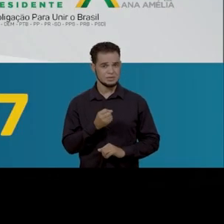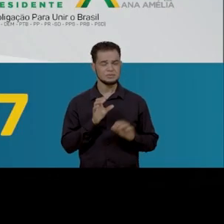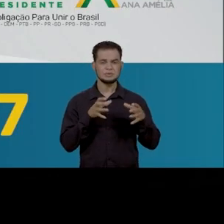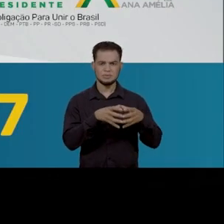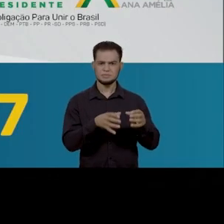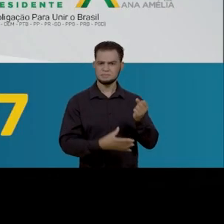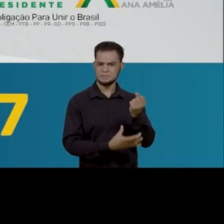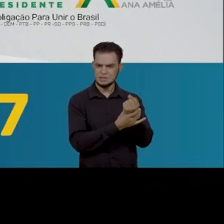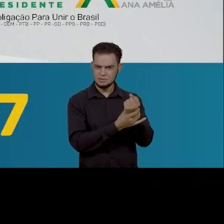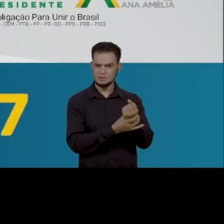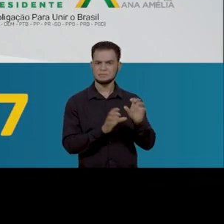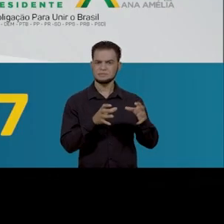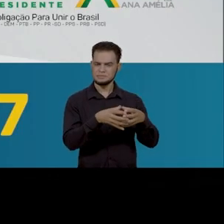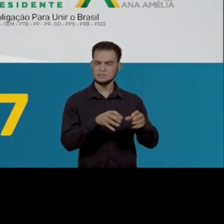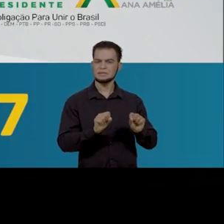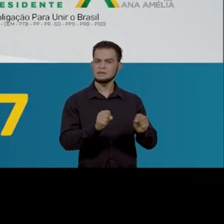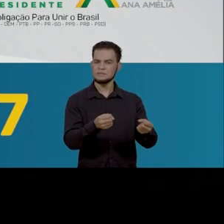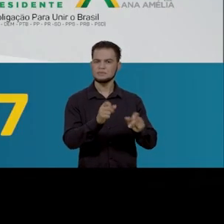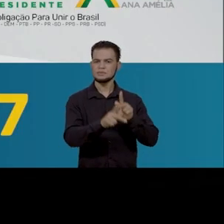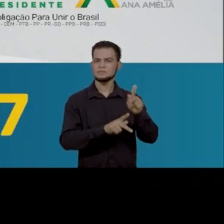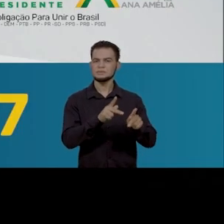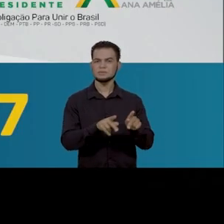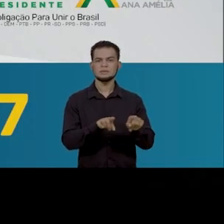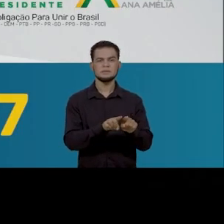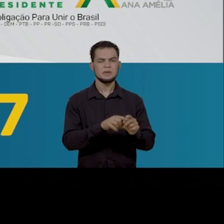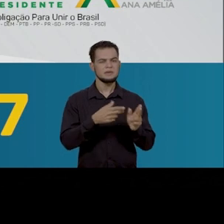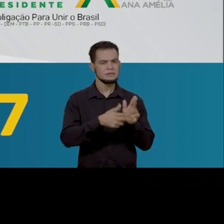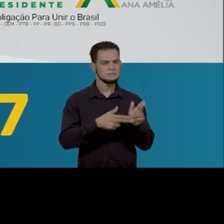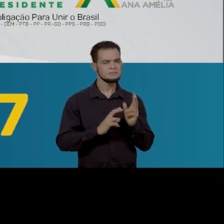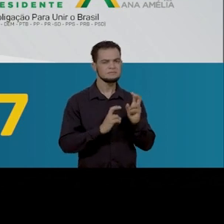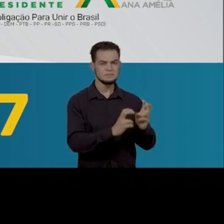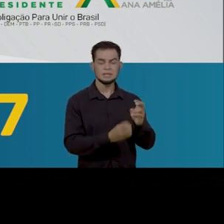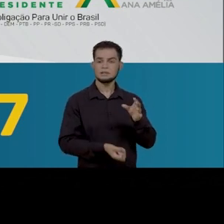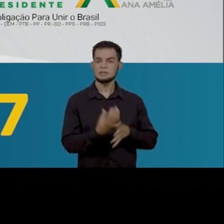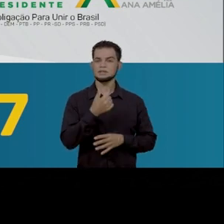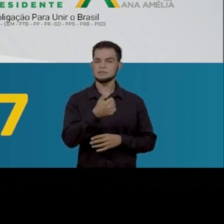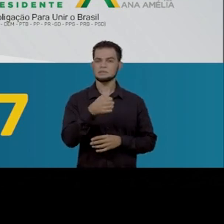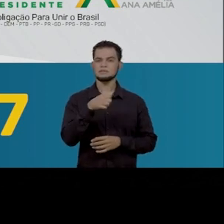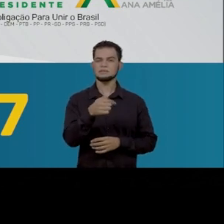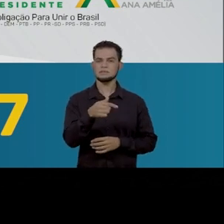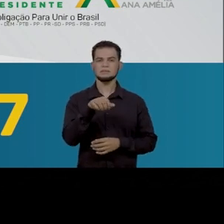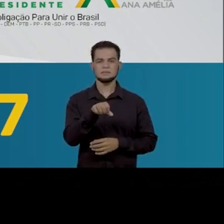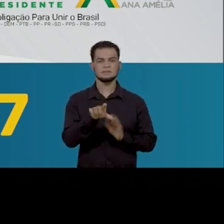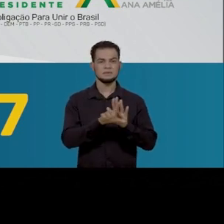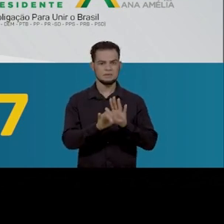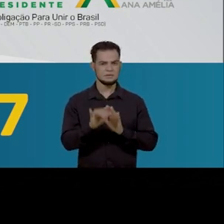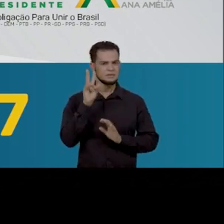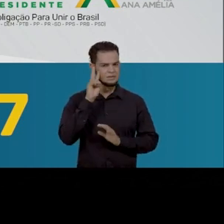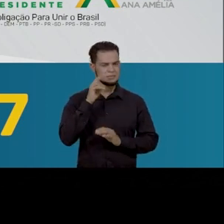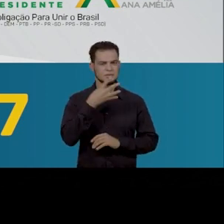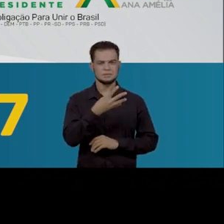das Comissões de Segurança, Defesa do Consumidor e das Ferrovias. Autor de 179 leis. Lembre,